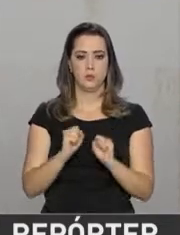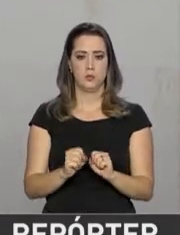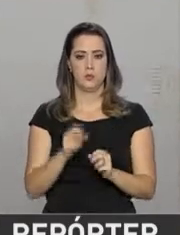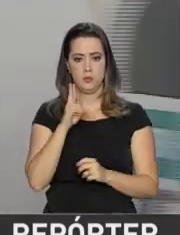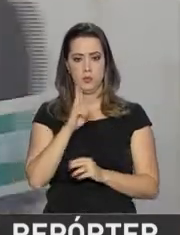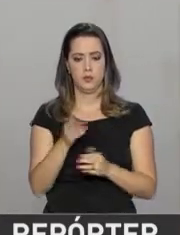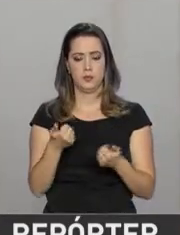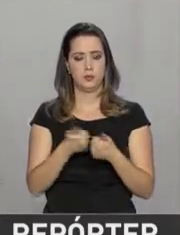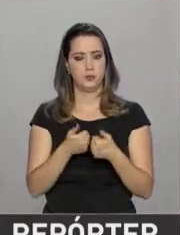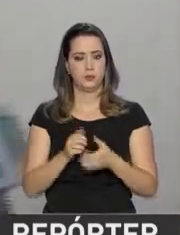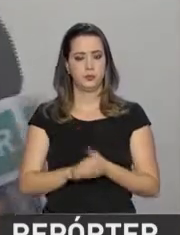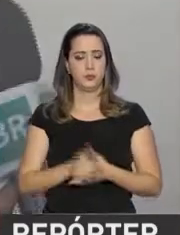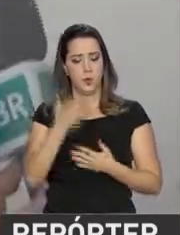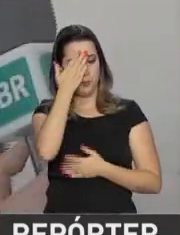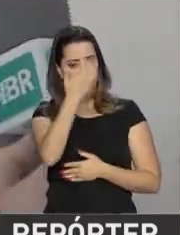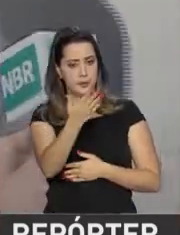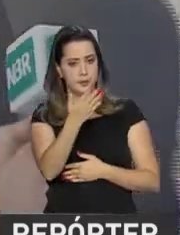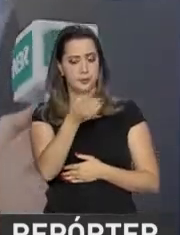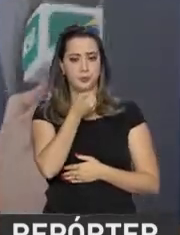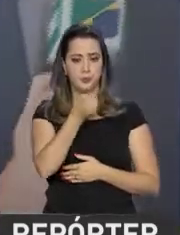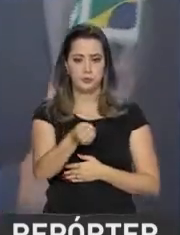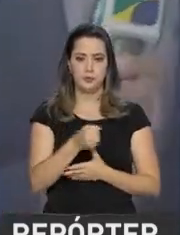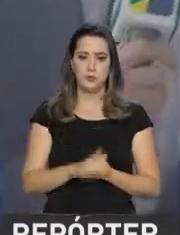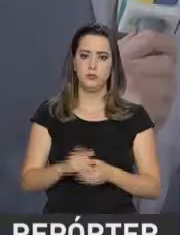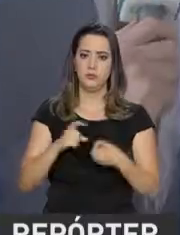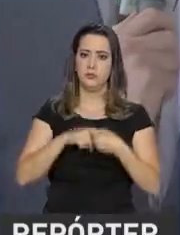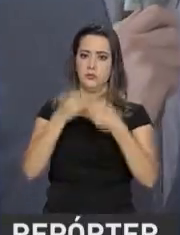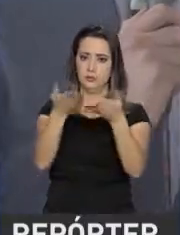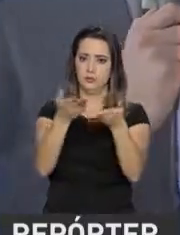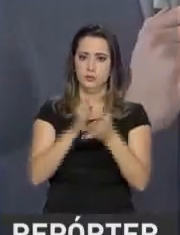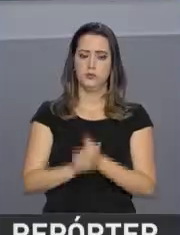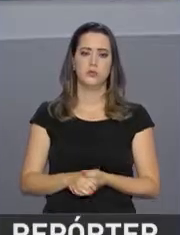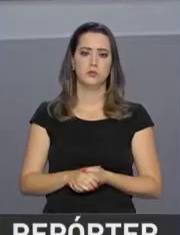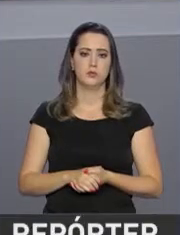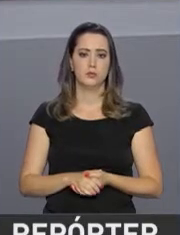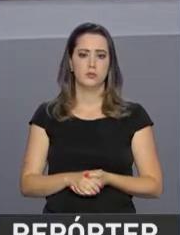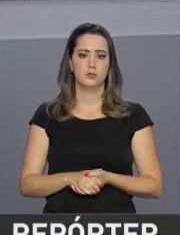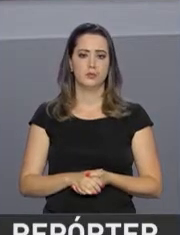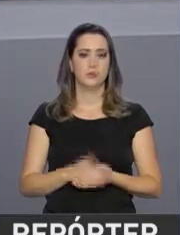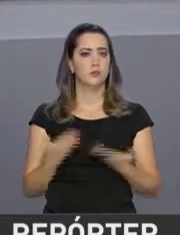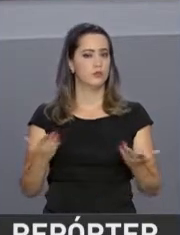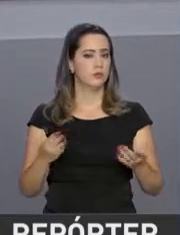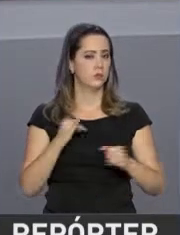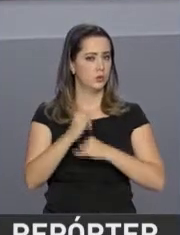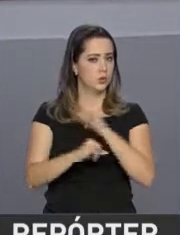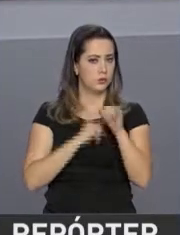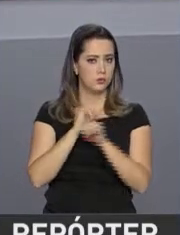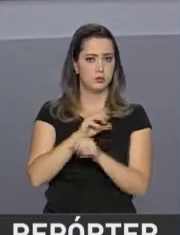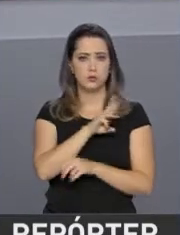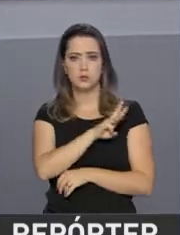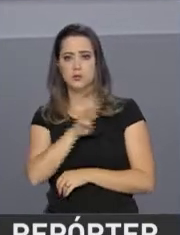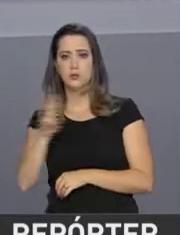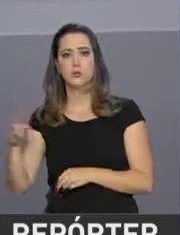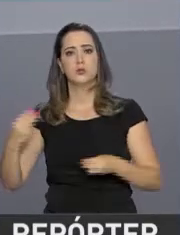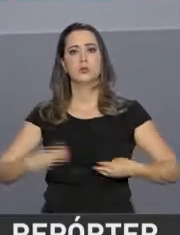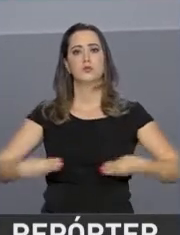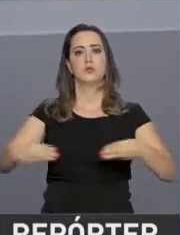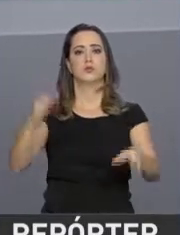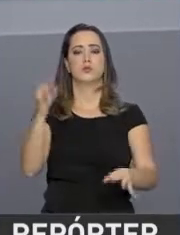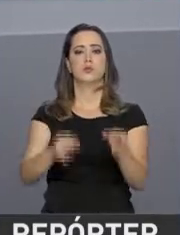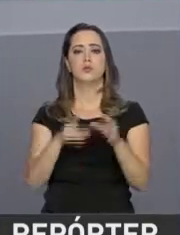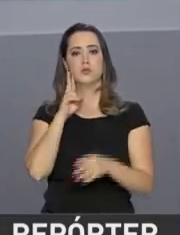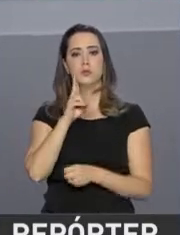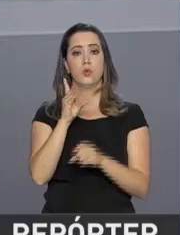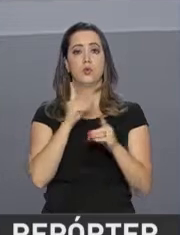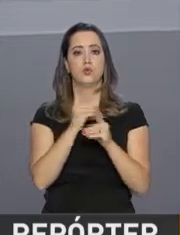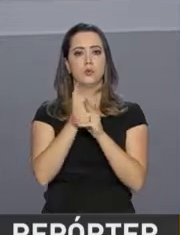questão obrigado secretário pela entrevista eu volto com vocês um estúdio na internet no site do ministério da